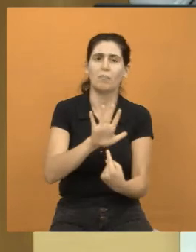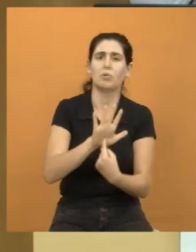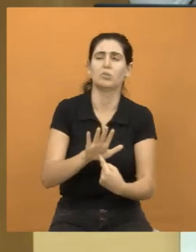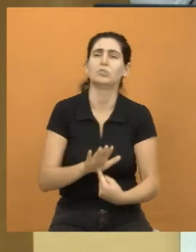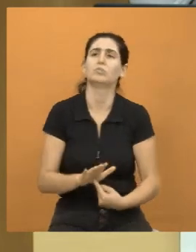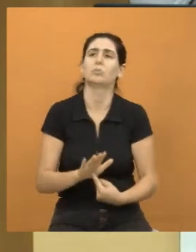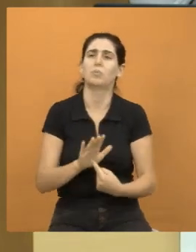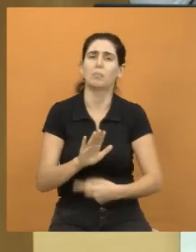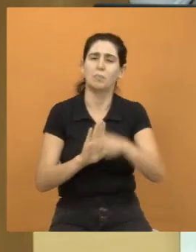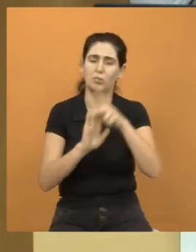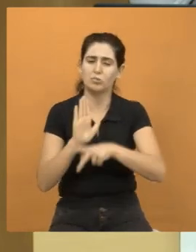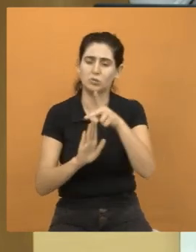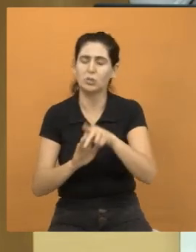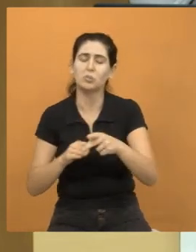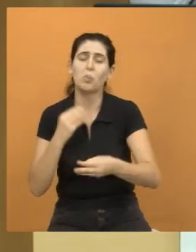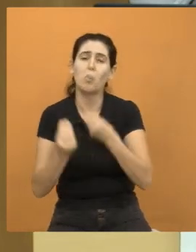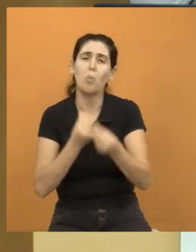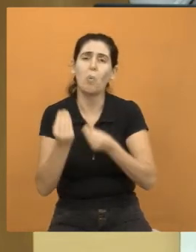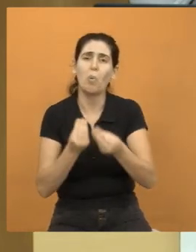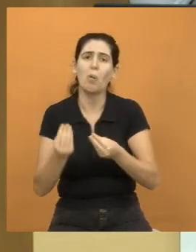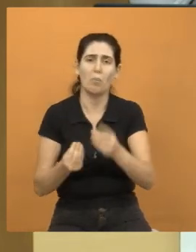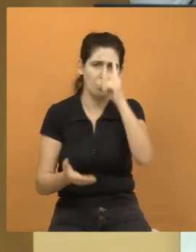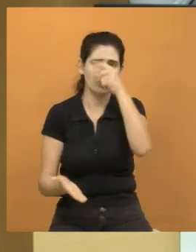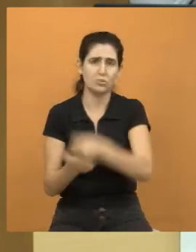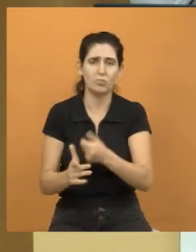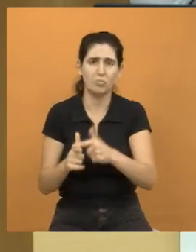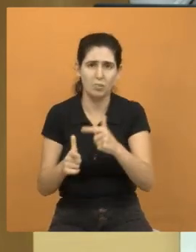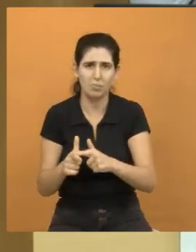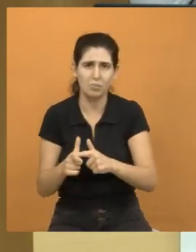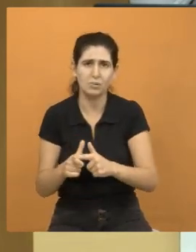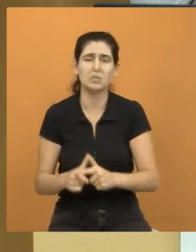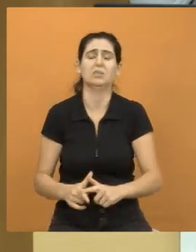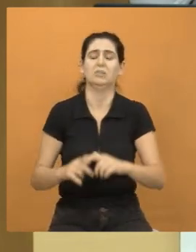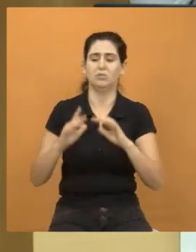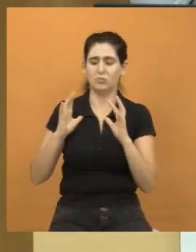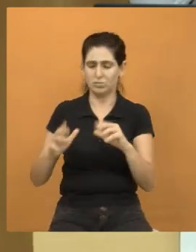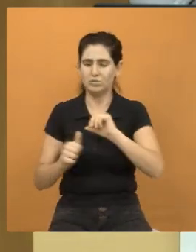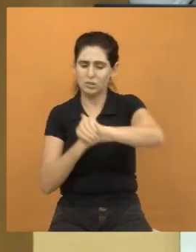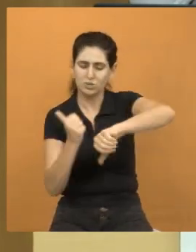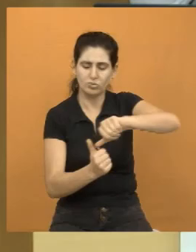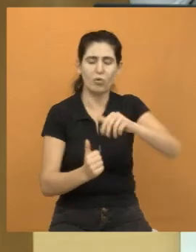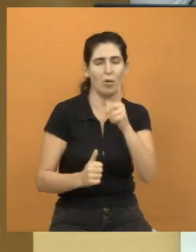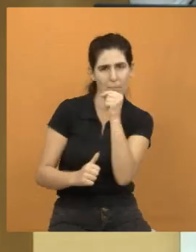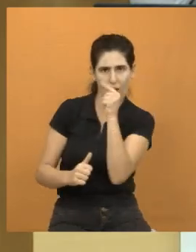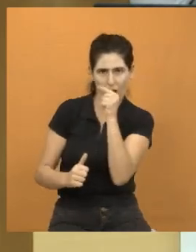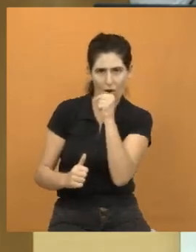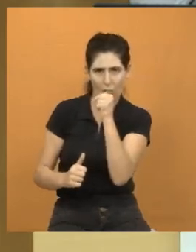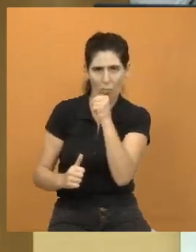nós vamos fazer, porque também drenagem não é um serviço barato. Então, boa tarde a todos.